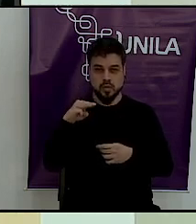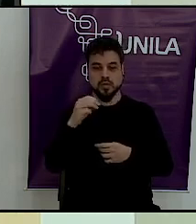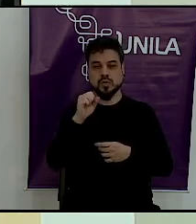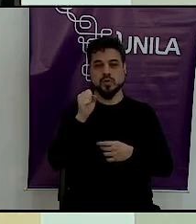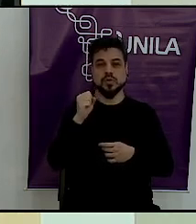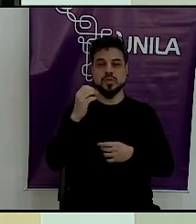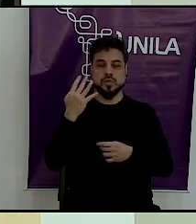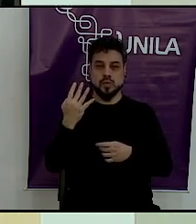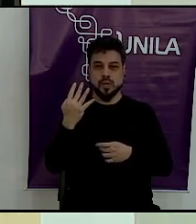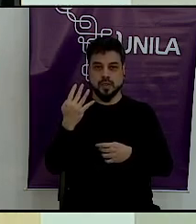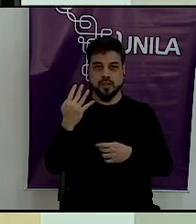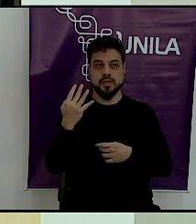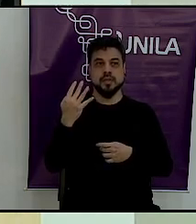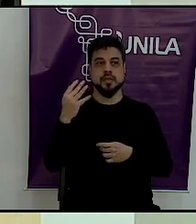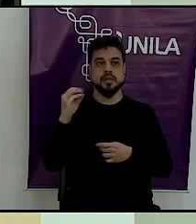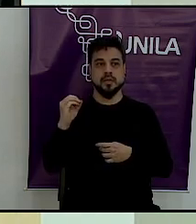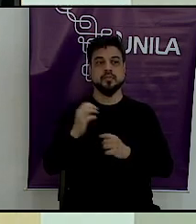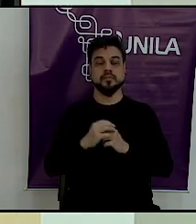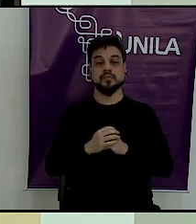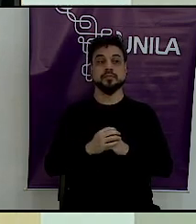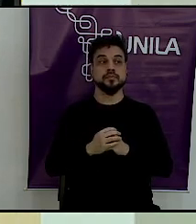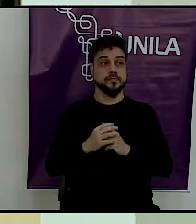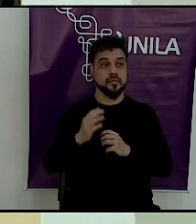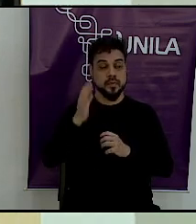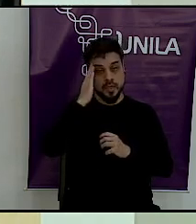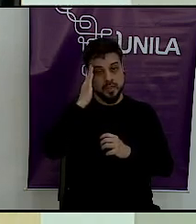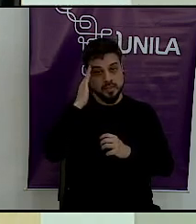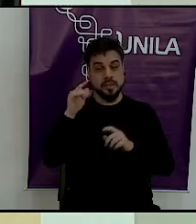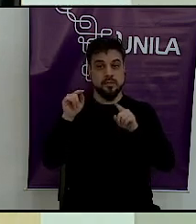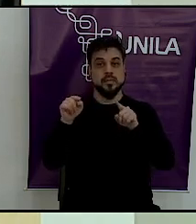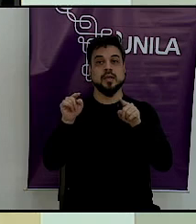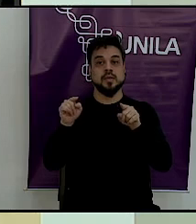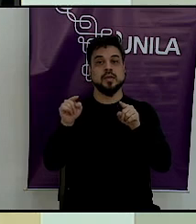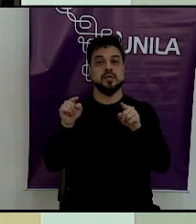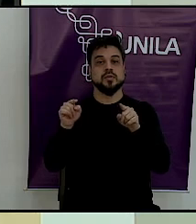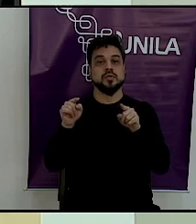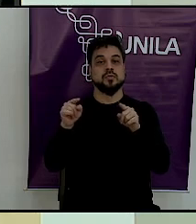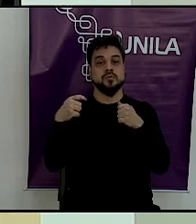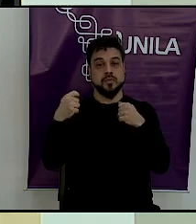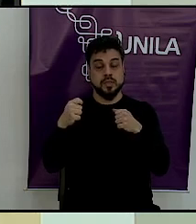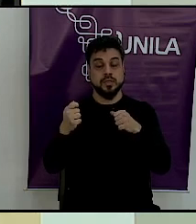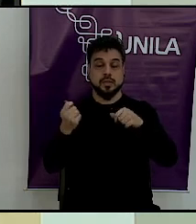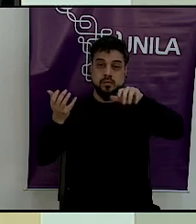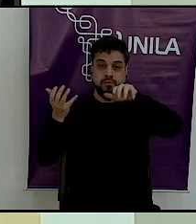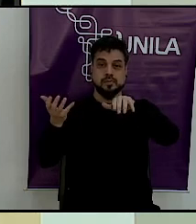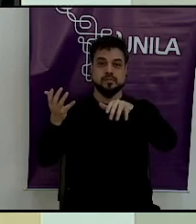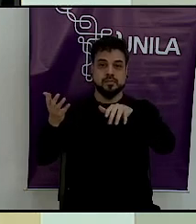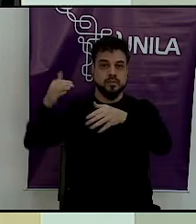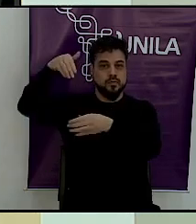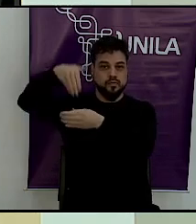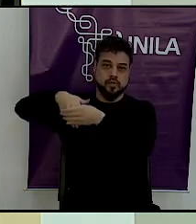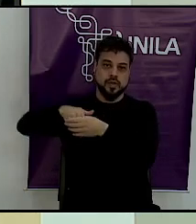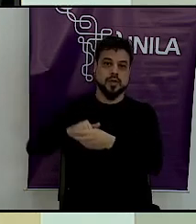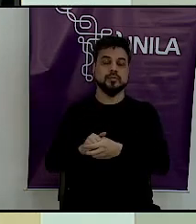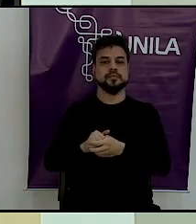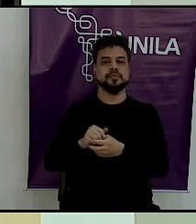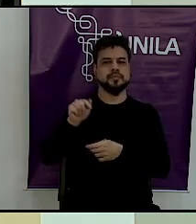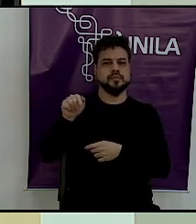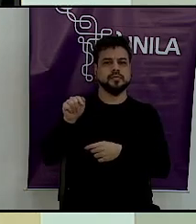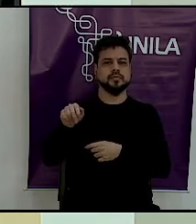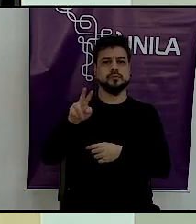46.840 na PILOA, né? Então, a gente sabe que isso ainda precisa de aprovação do Congresso Nacional. Isso só vai